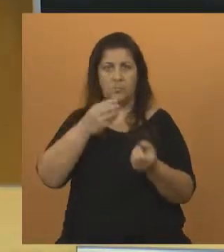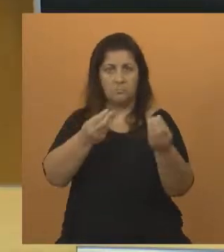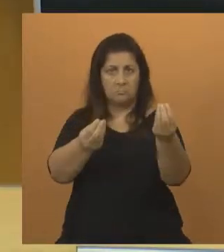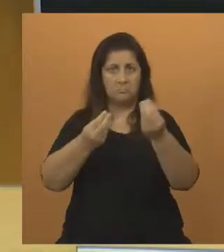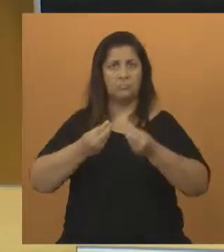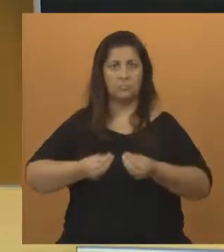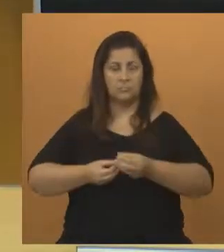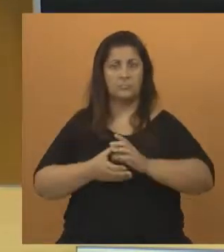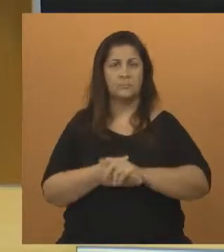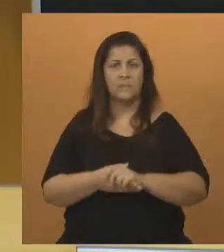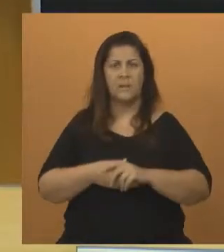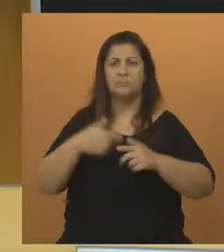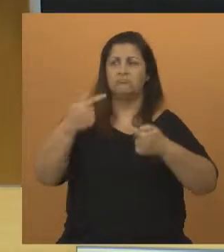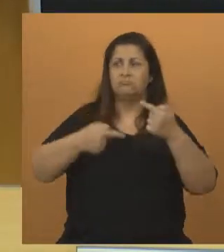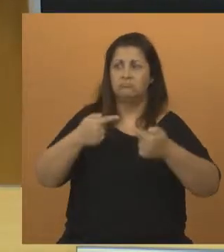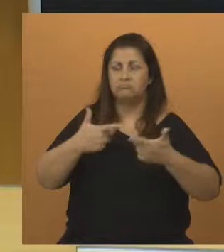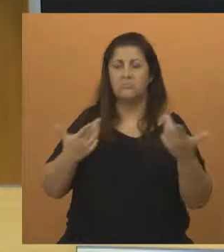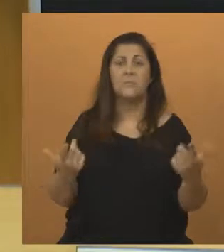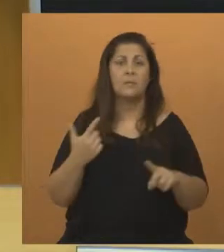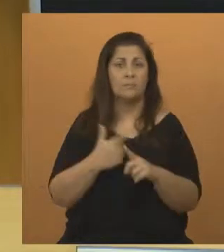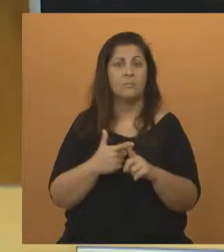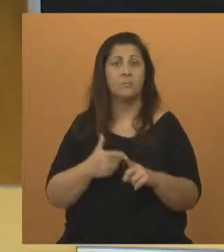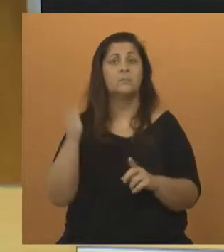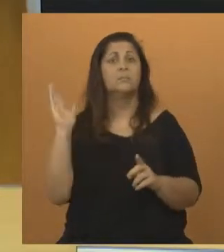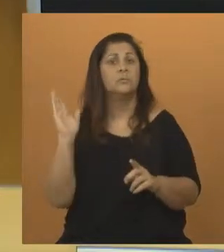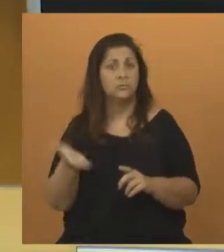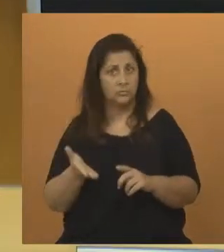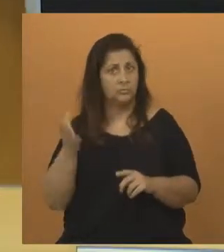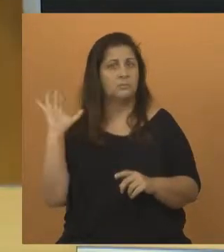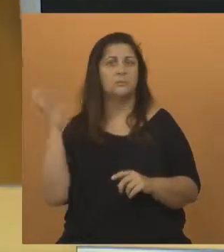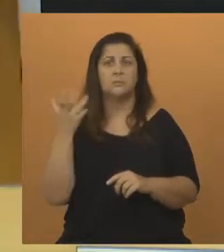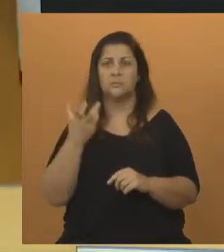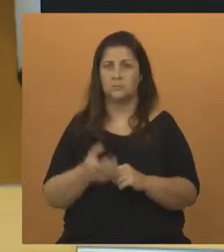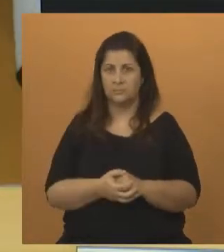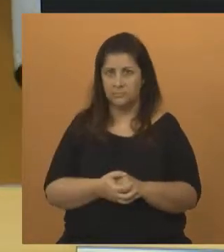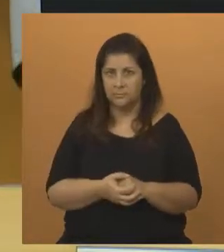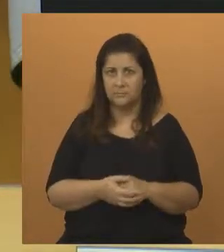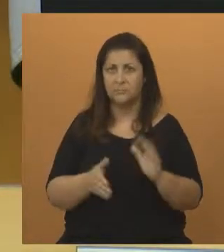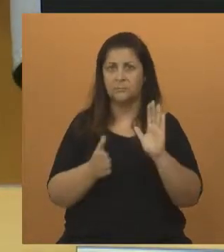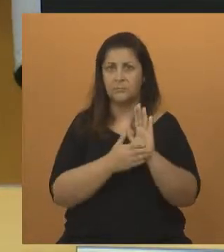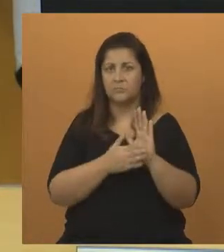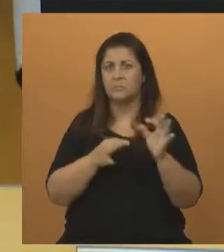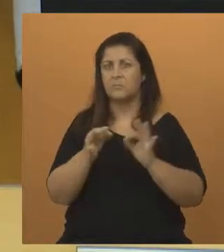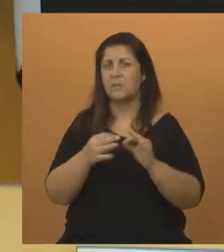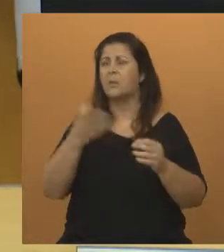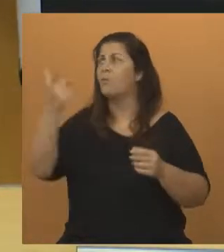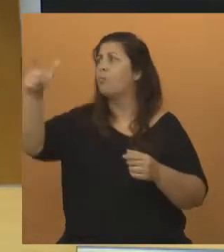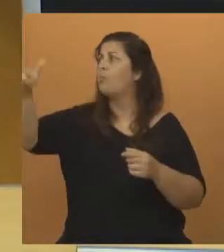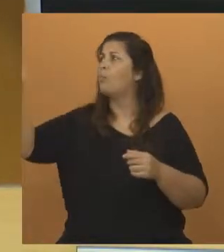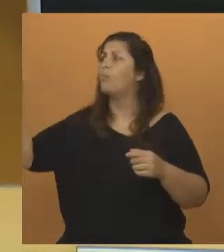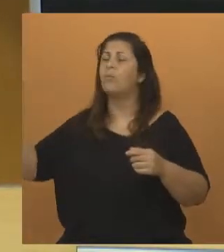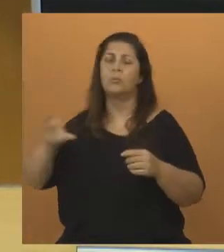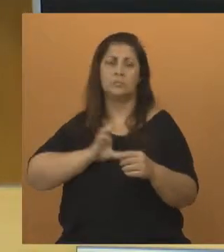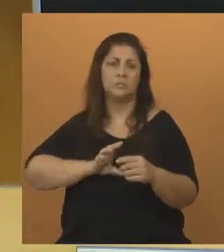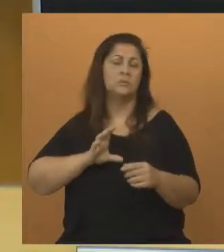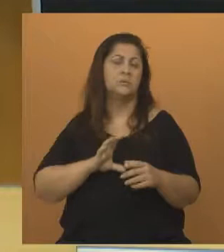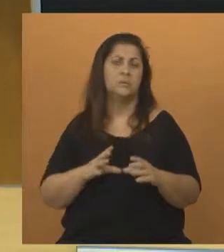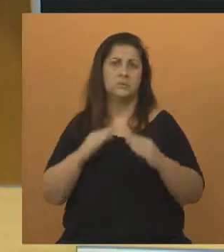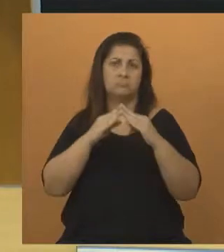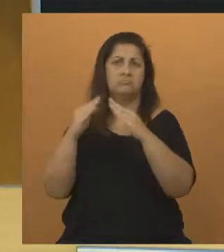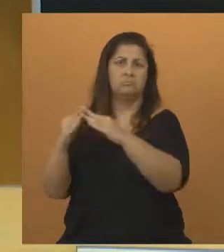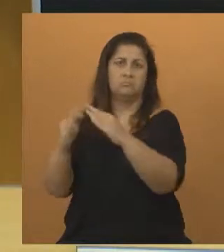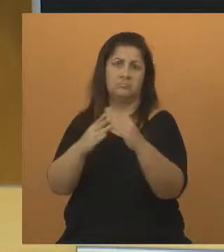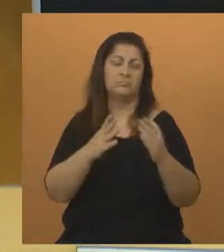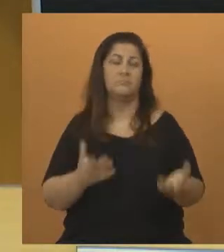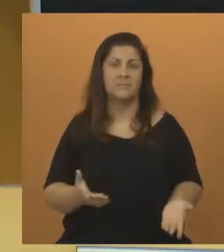trouxeram essa discussão, porque já acontece esse projeto em várias cidades aqui vizinhas nossas. Não é a